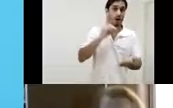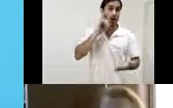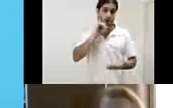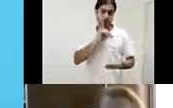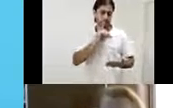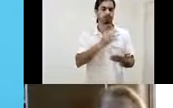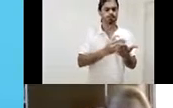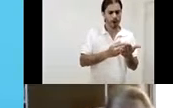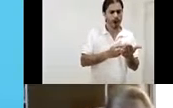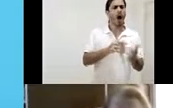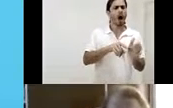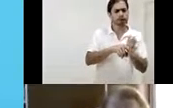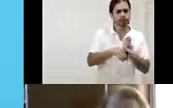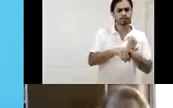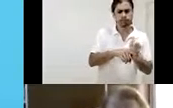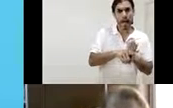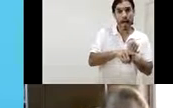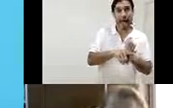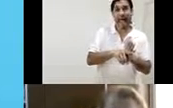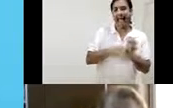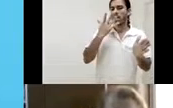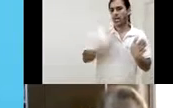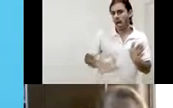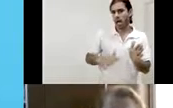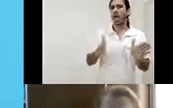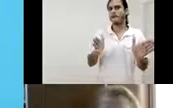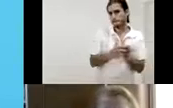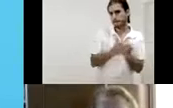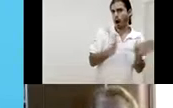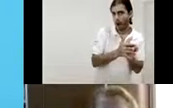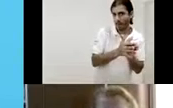pobres, por serem pobres, elas